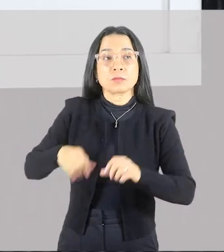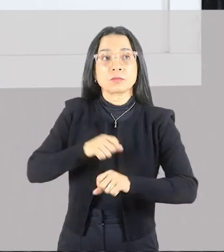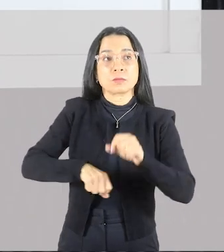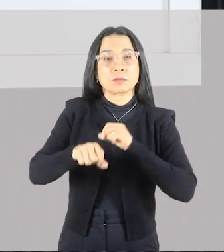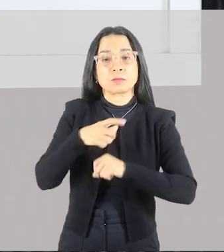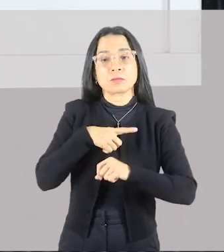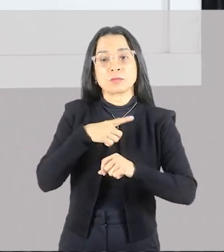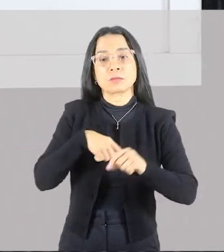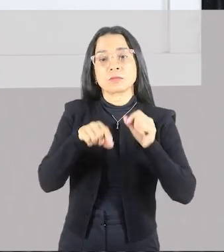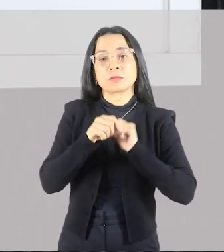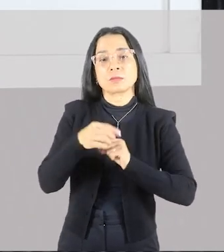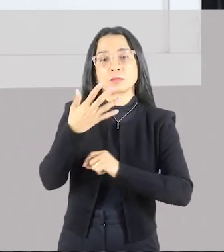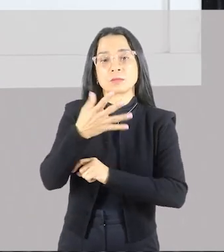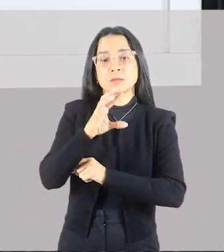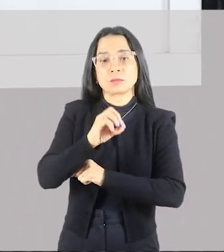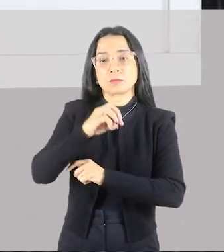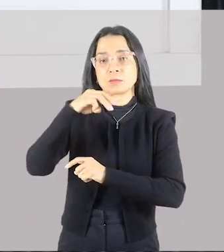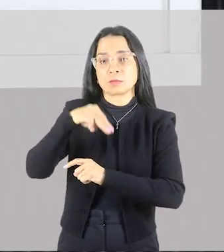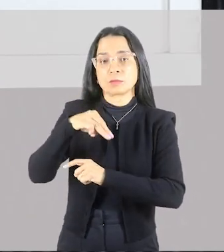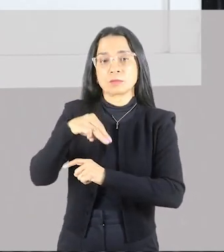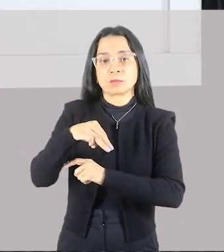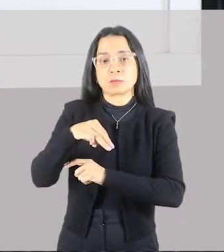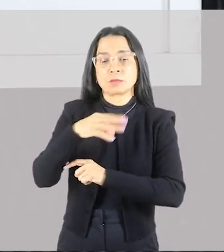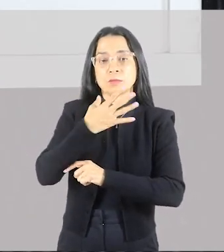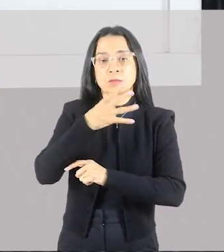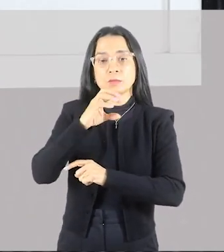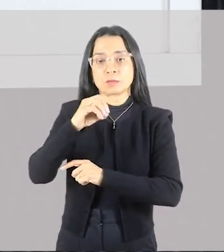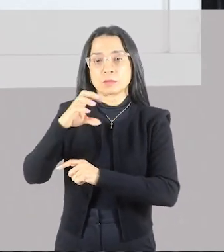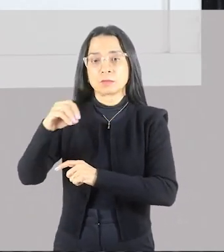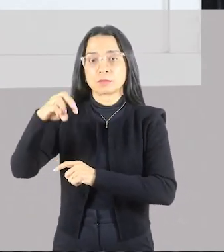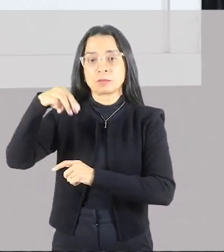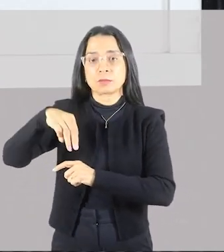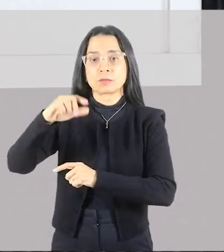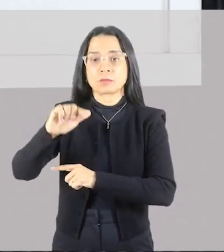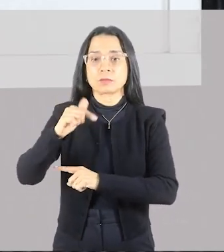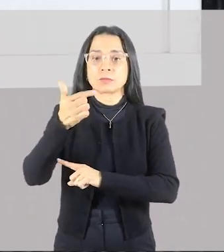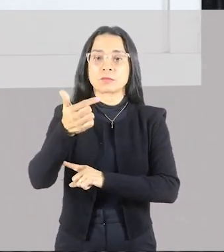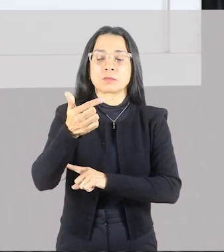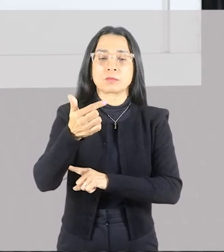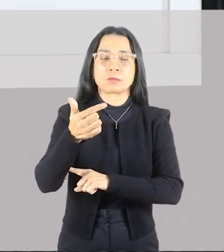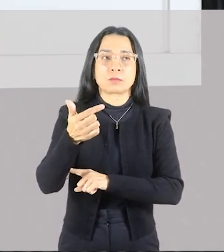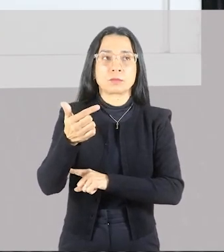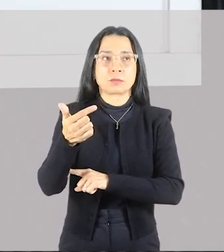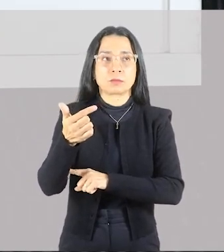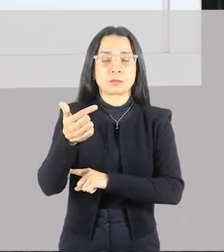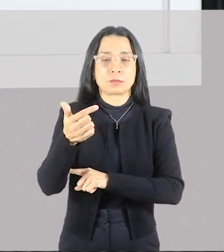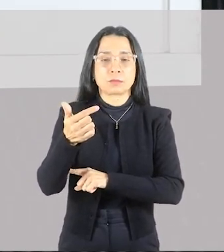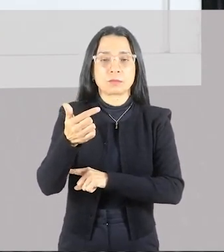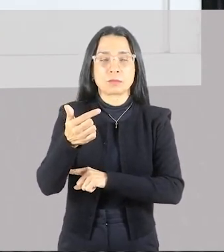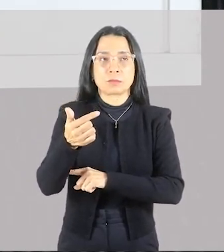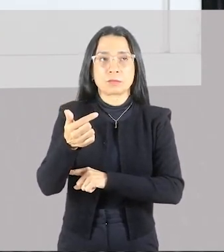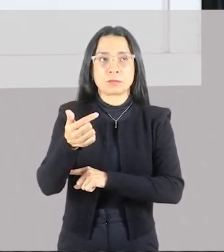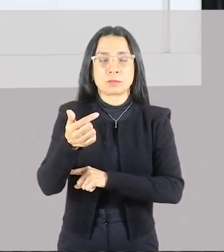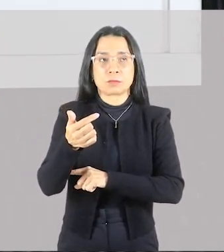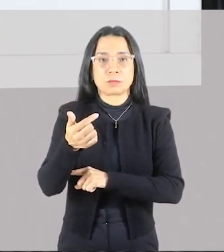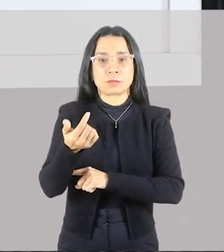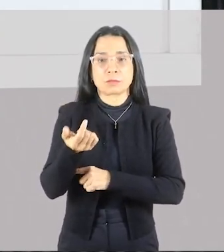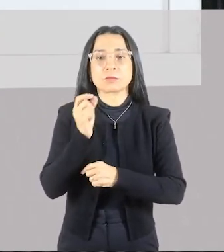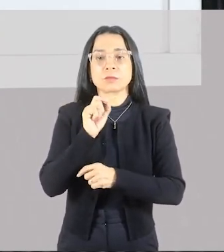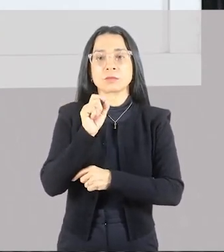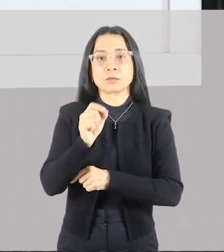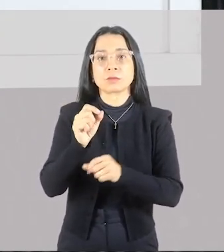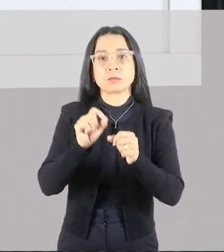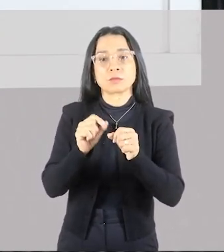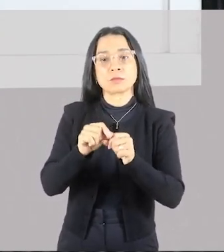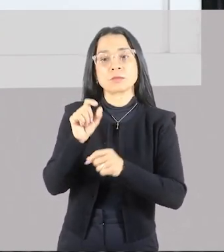metros quadrados, ó. Ele já disse na questão que isso aqui tem 400 metros quadrados. Ora, então o que você